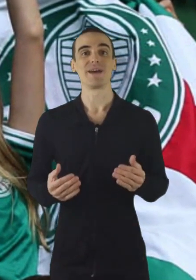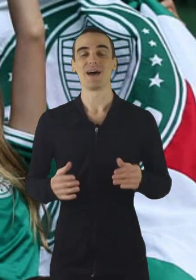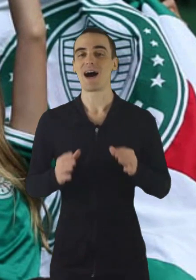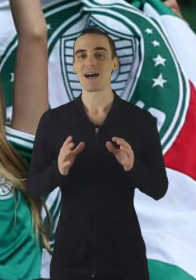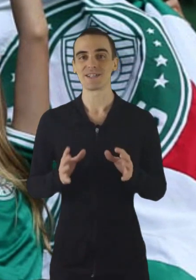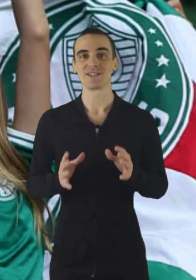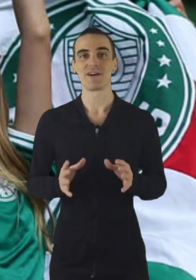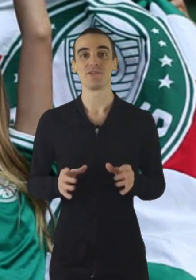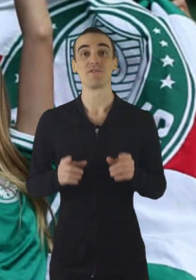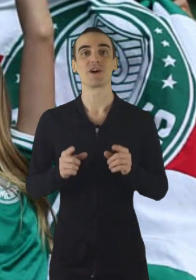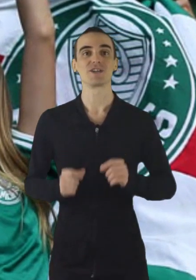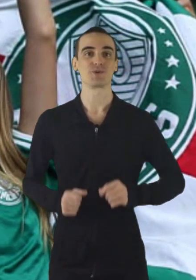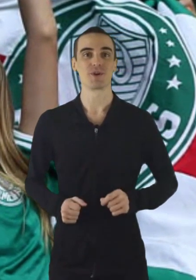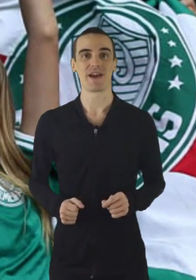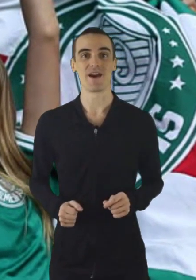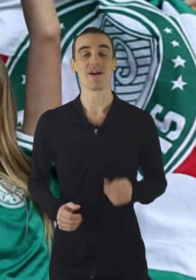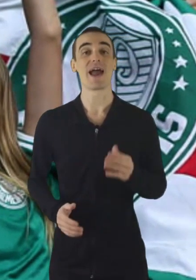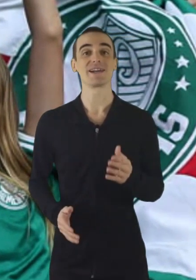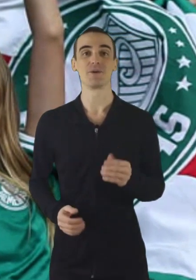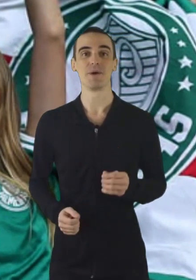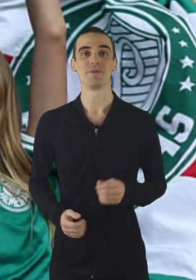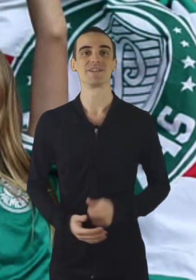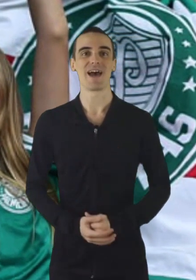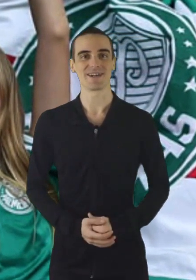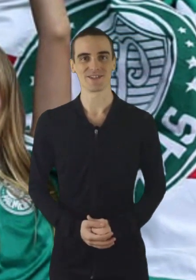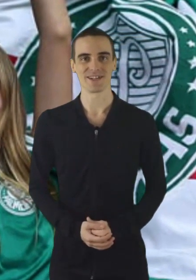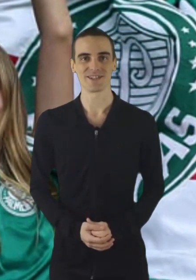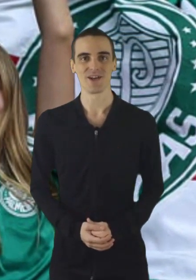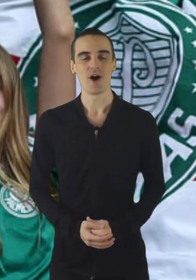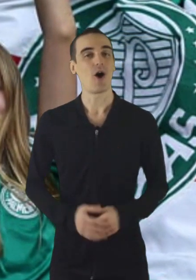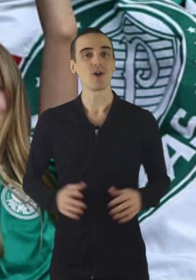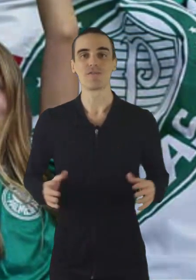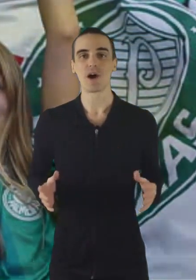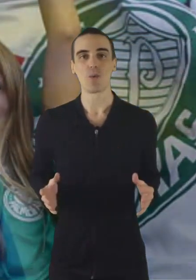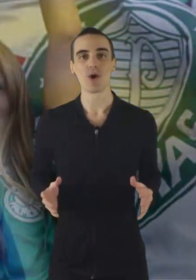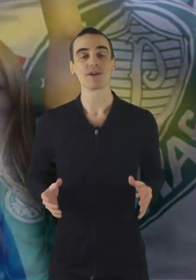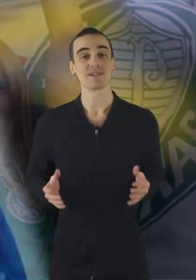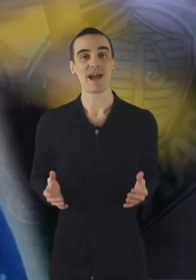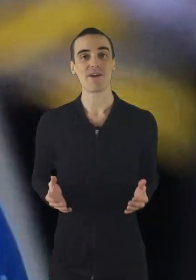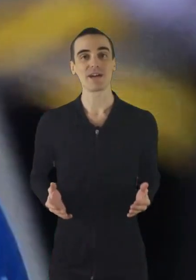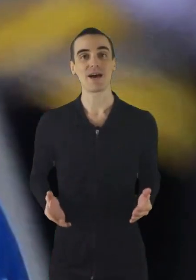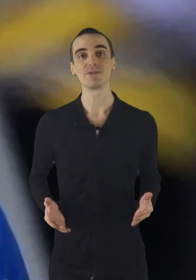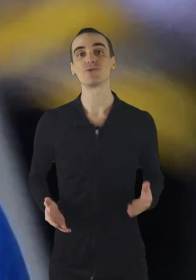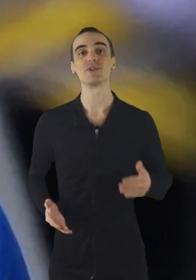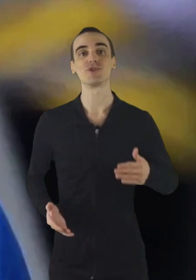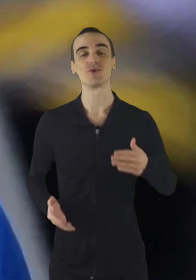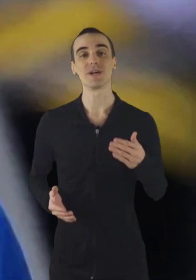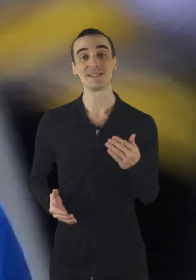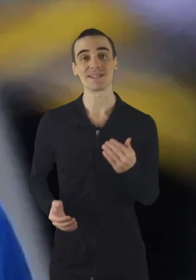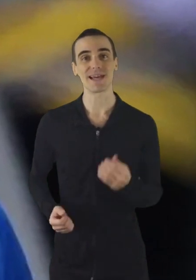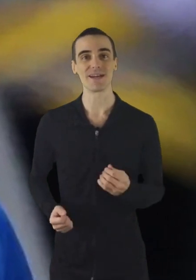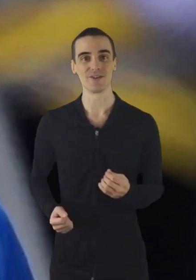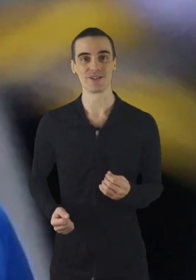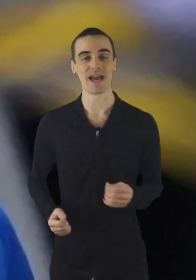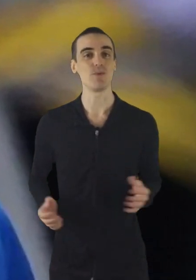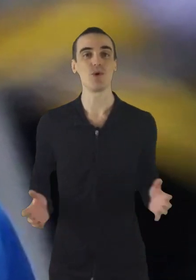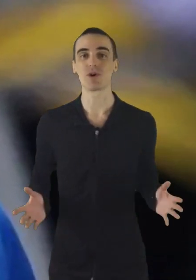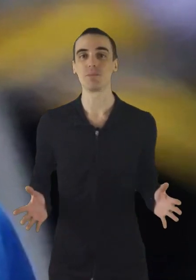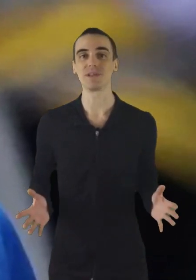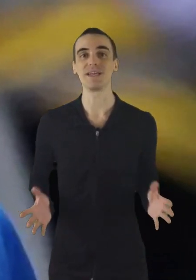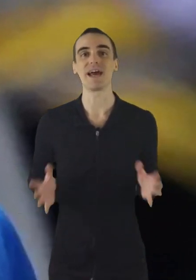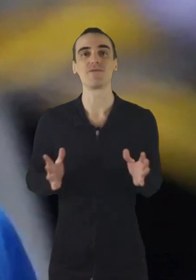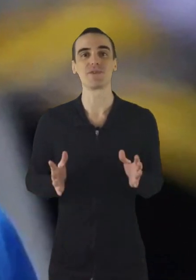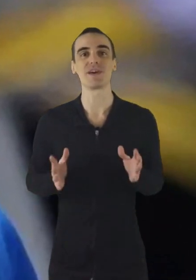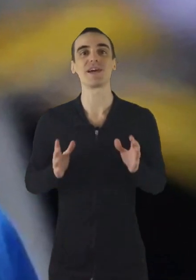que acontece na academia de futebol e vou te manter sempre atualizado com as novidades do nosso verdão Adel Ferreira está na mira do Valencia para